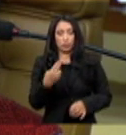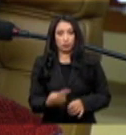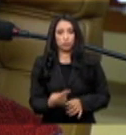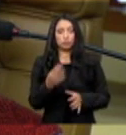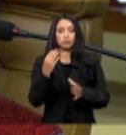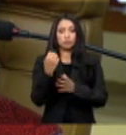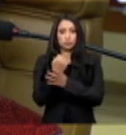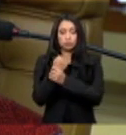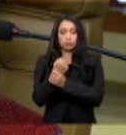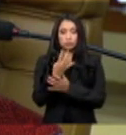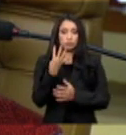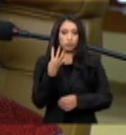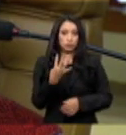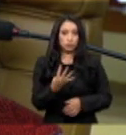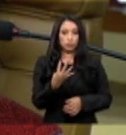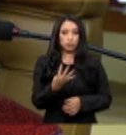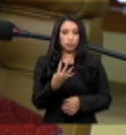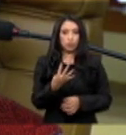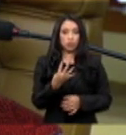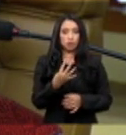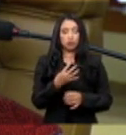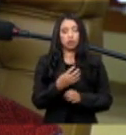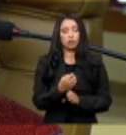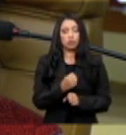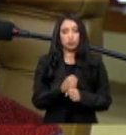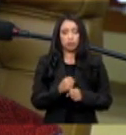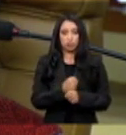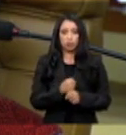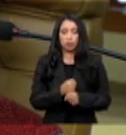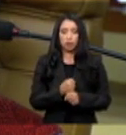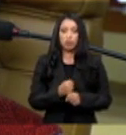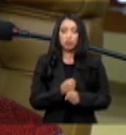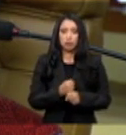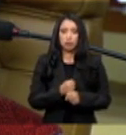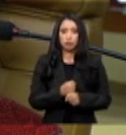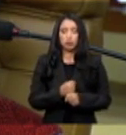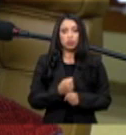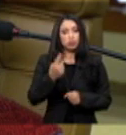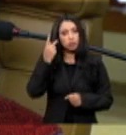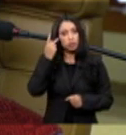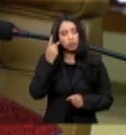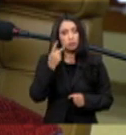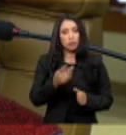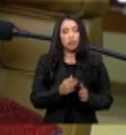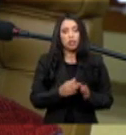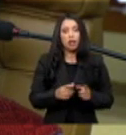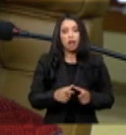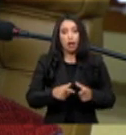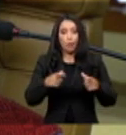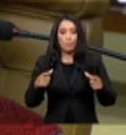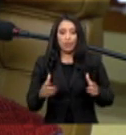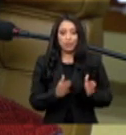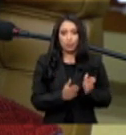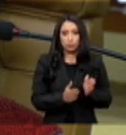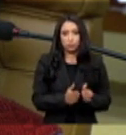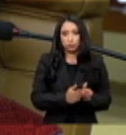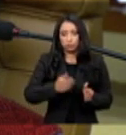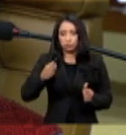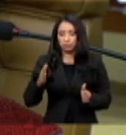contrato por 4 anos, isto como uma das condicionantes para a prorrogação antecipada de que cuida a